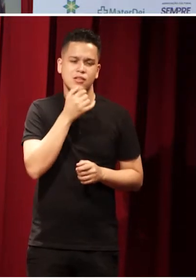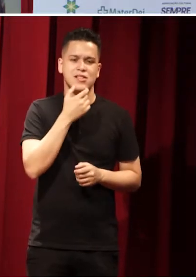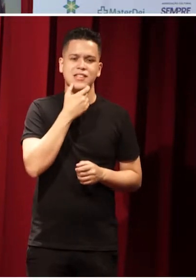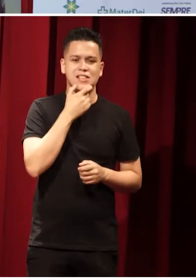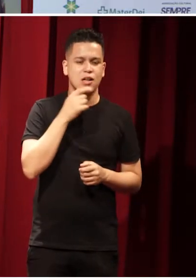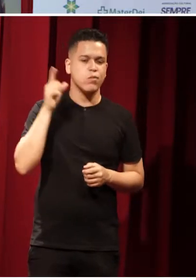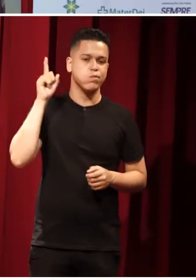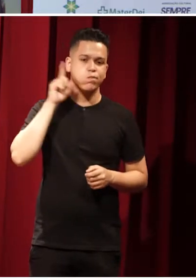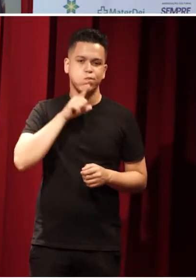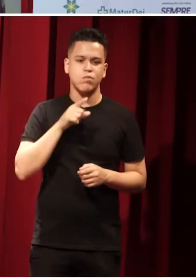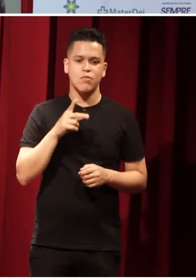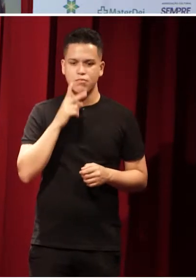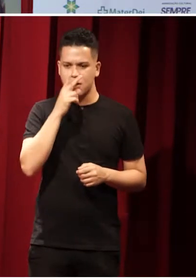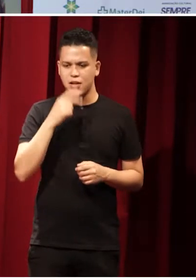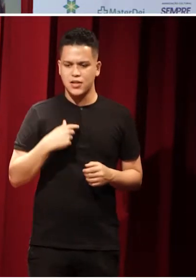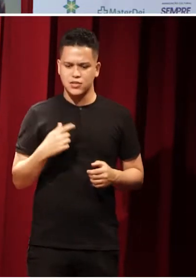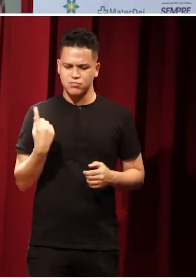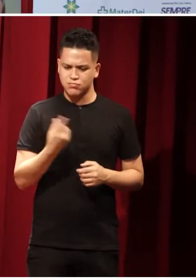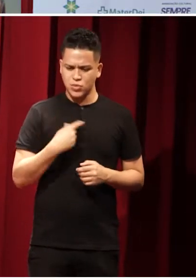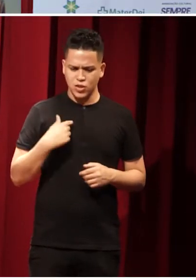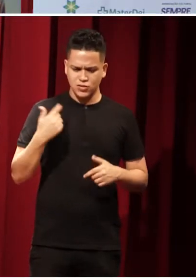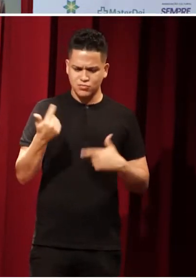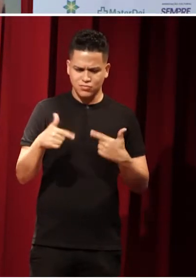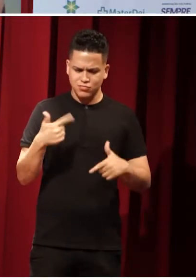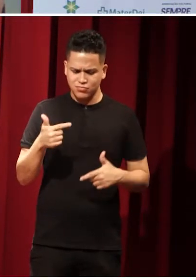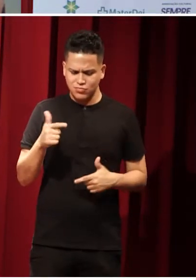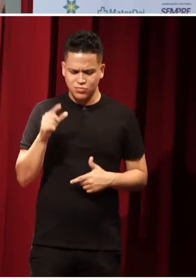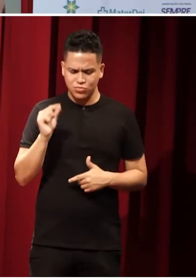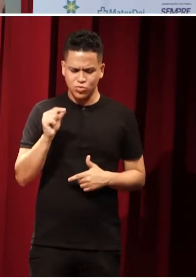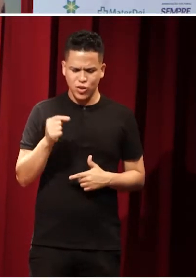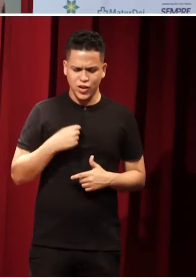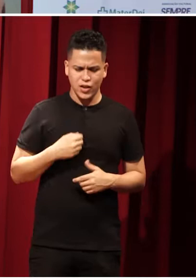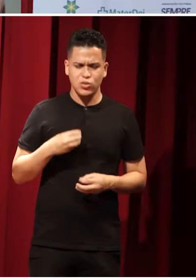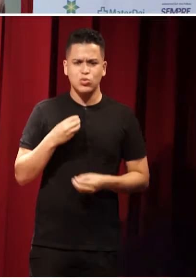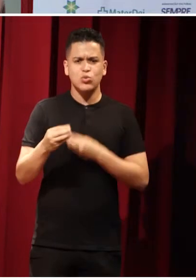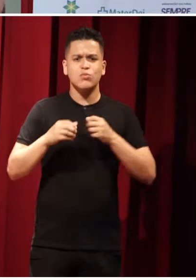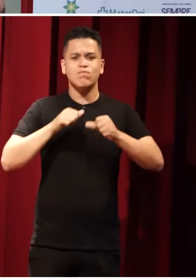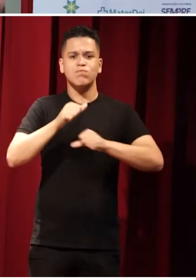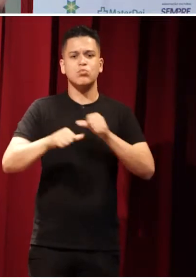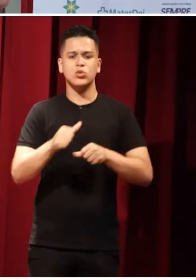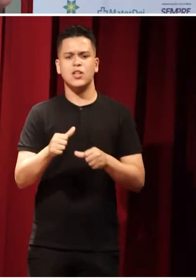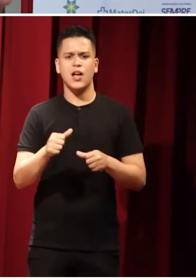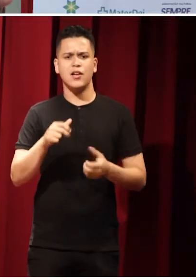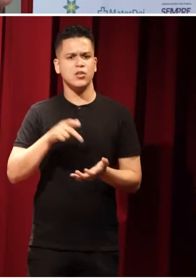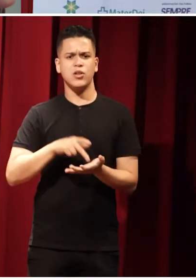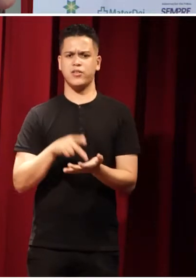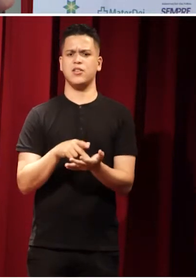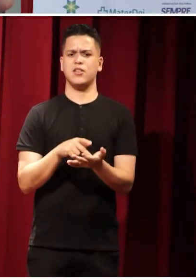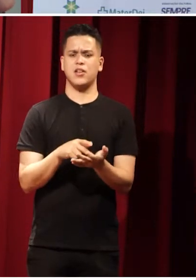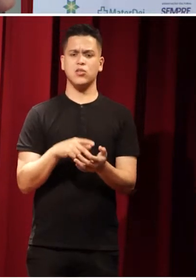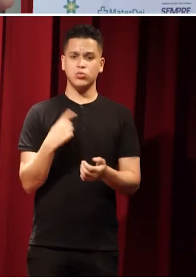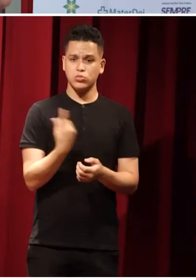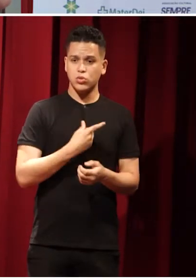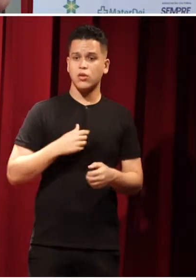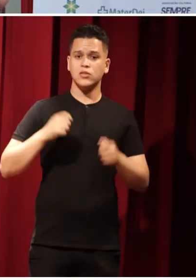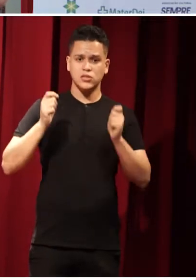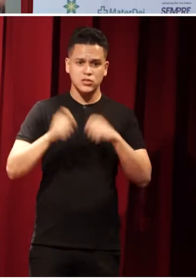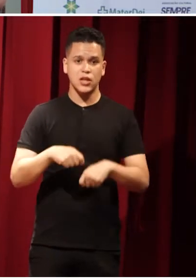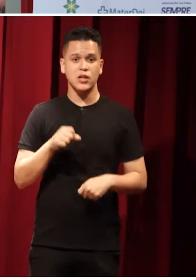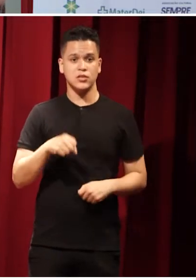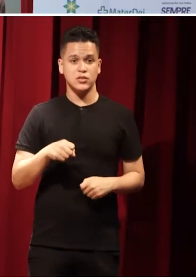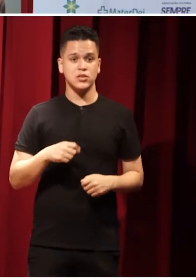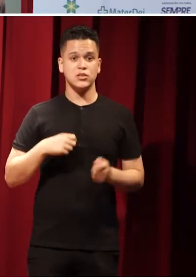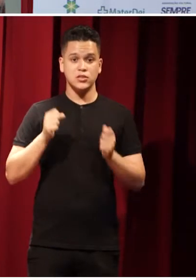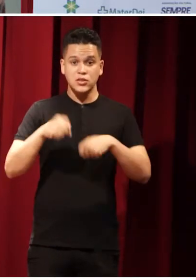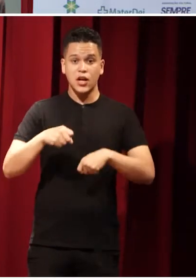não tivesse nenhum poder sobre o curso dos acontecimentos. E isso não é verdade. Nós temos poder,